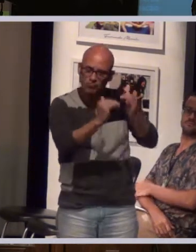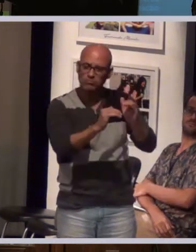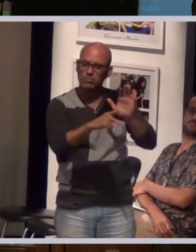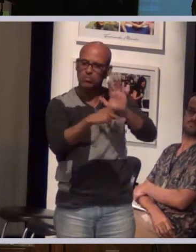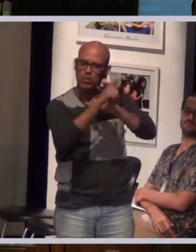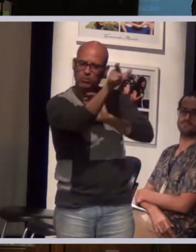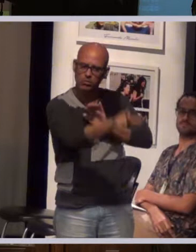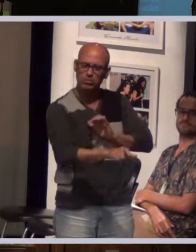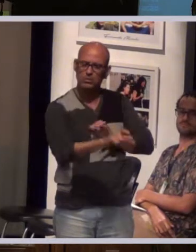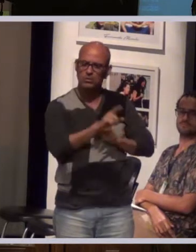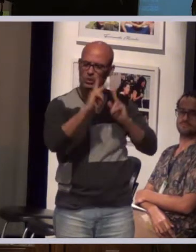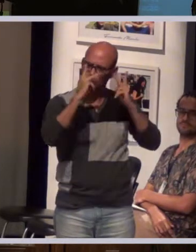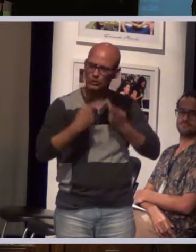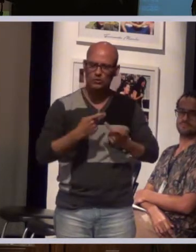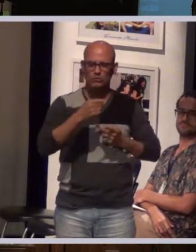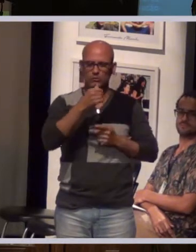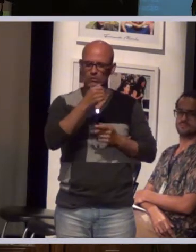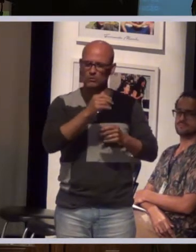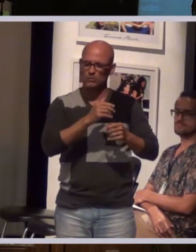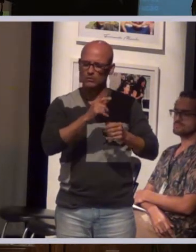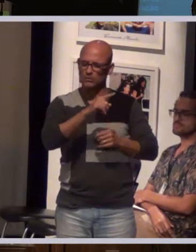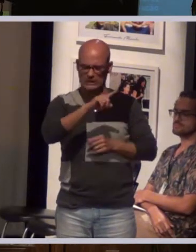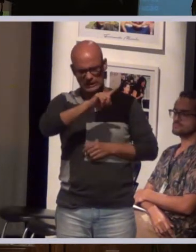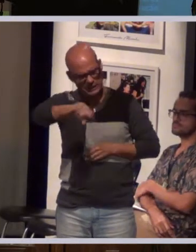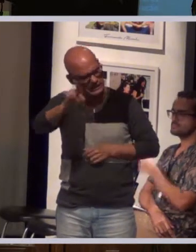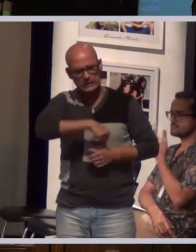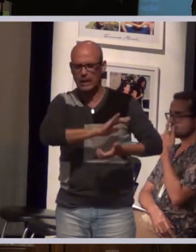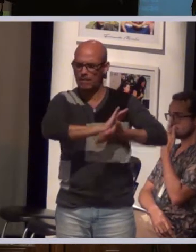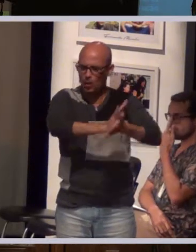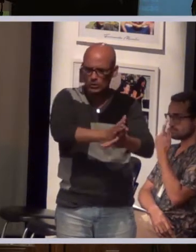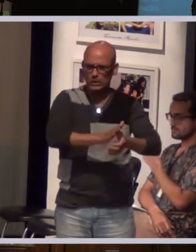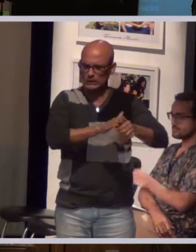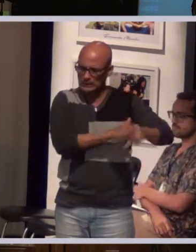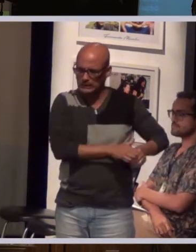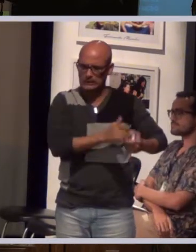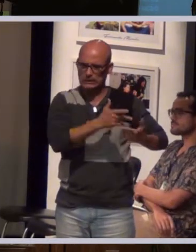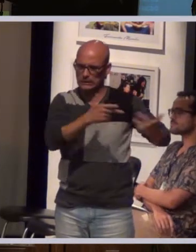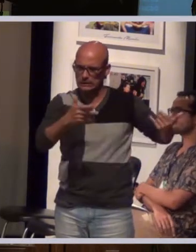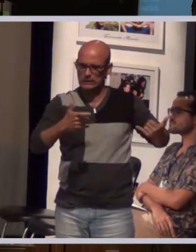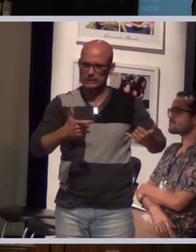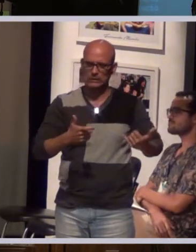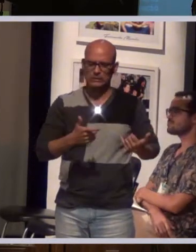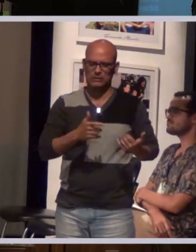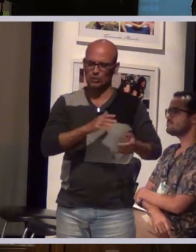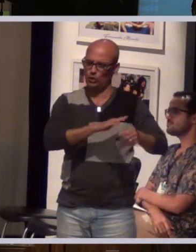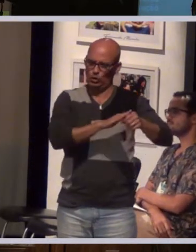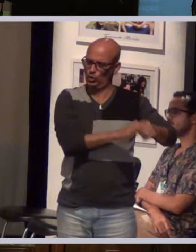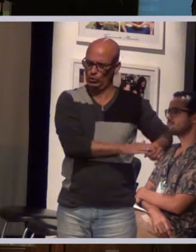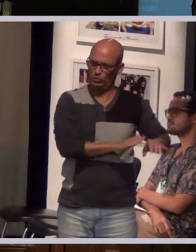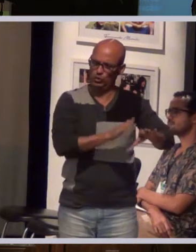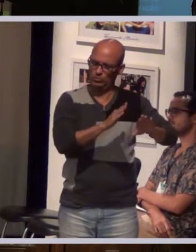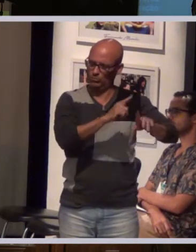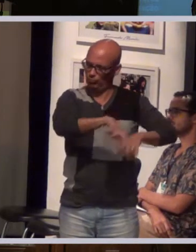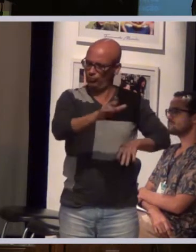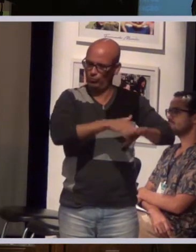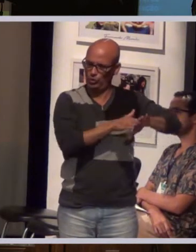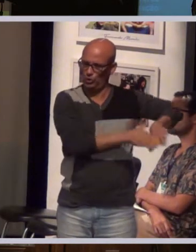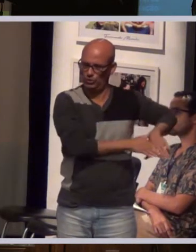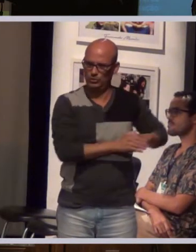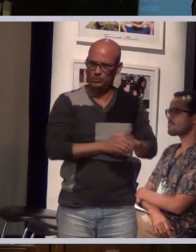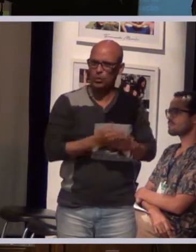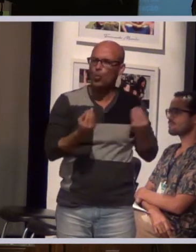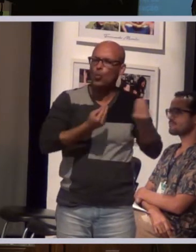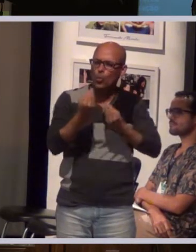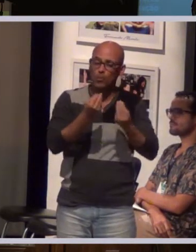pelo combate aos preconceitos, às discriminações e aos privilégios. Isto se dá pela participação